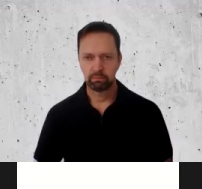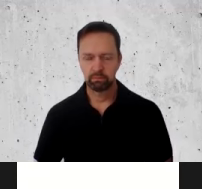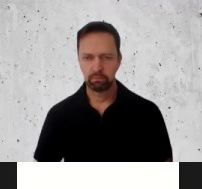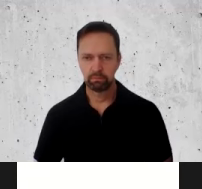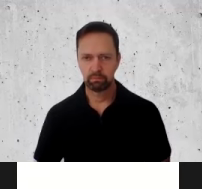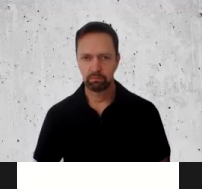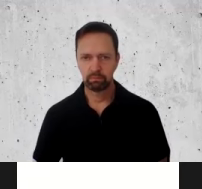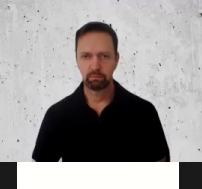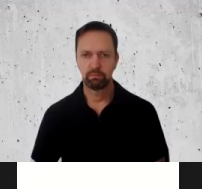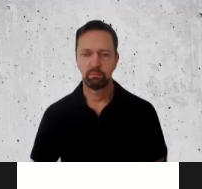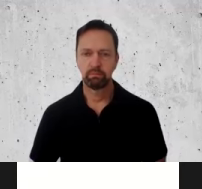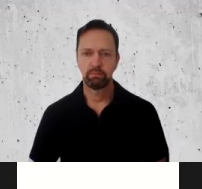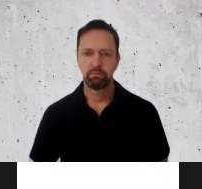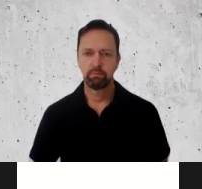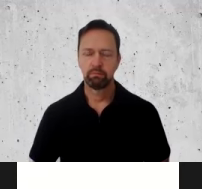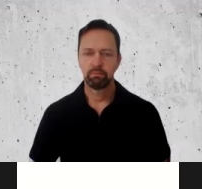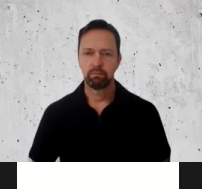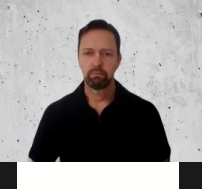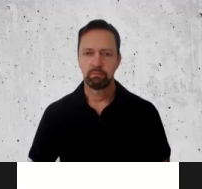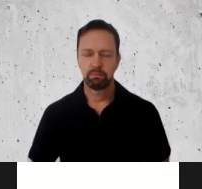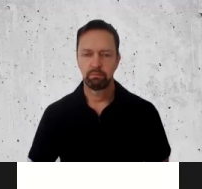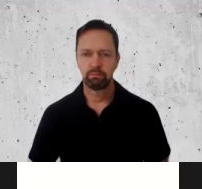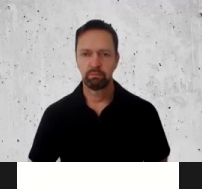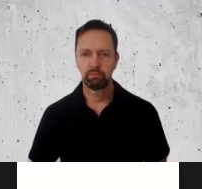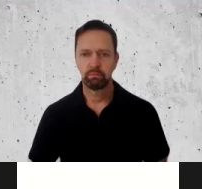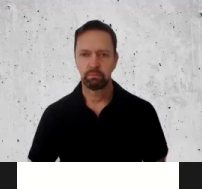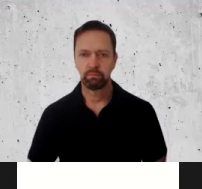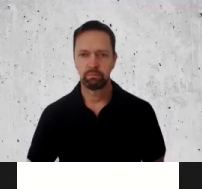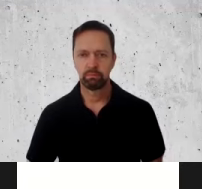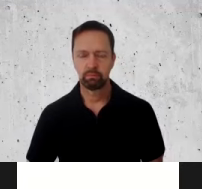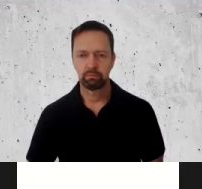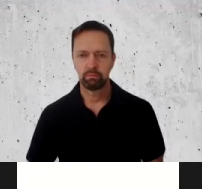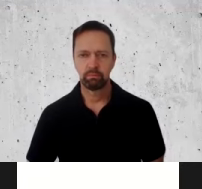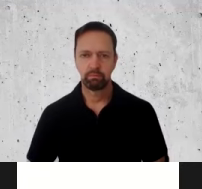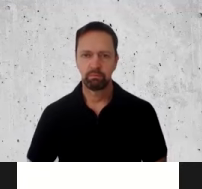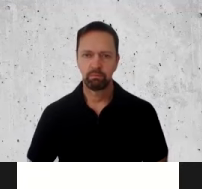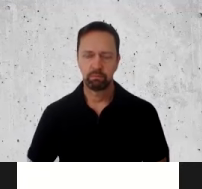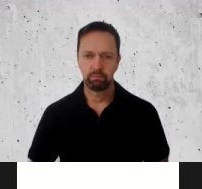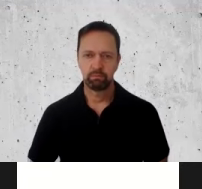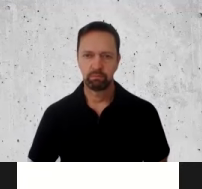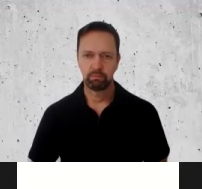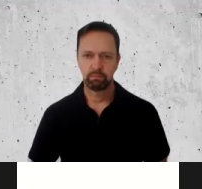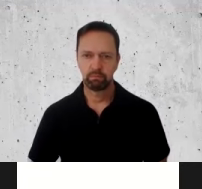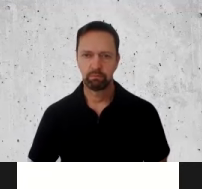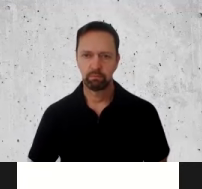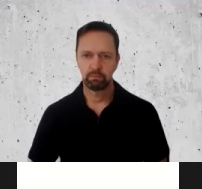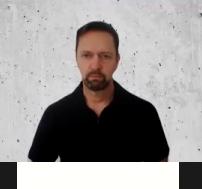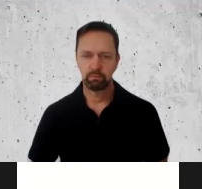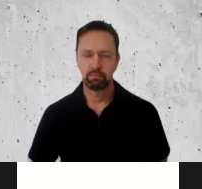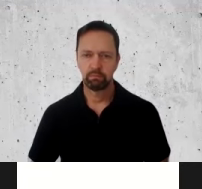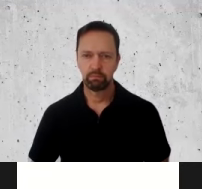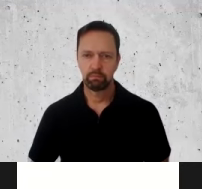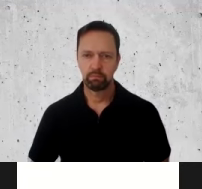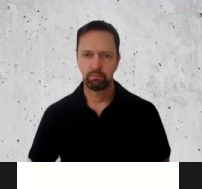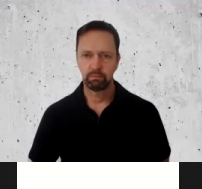parece fundamental, que é a diferenciação entre as falências e as concordatas, e a recuperação judicial de